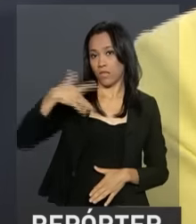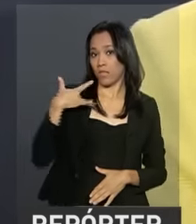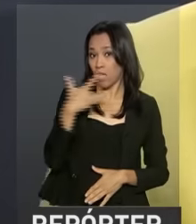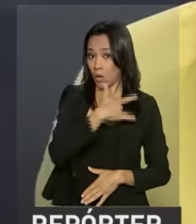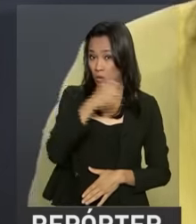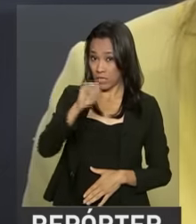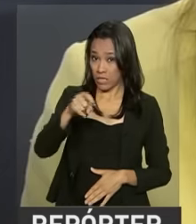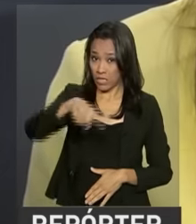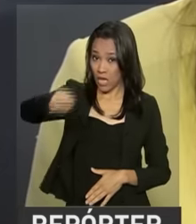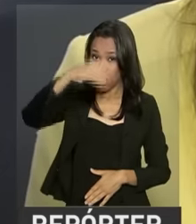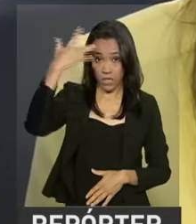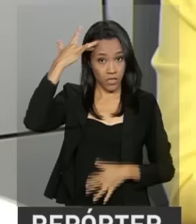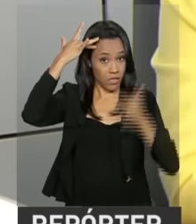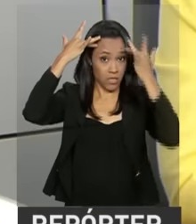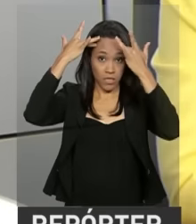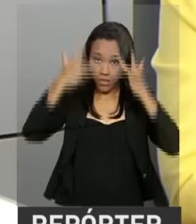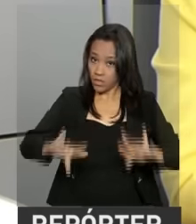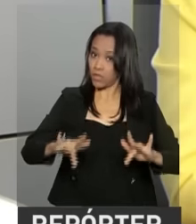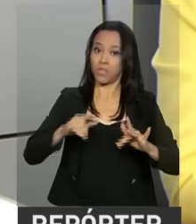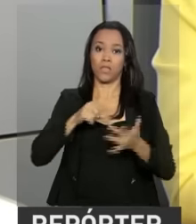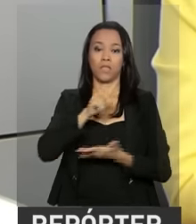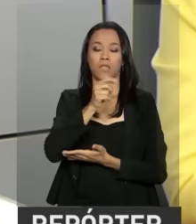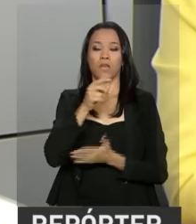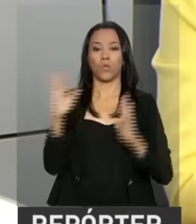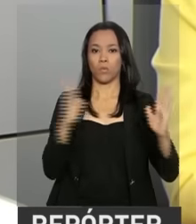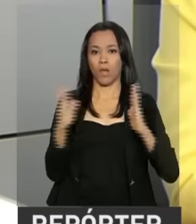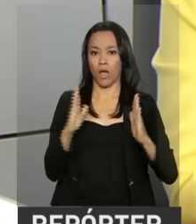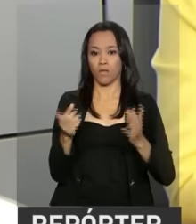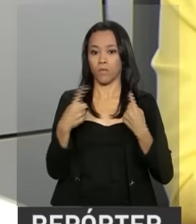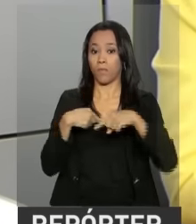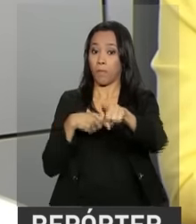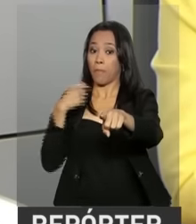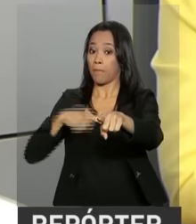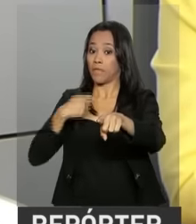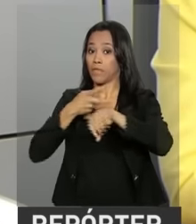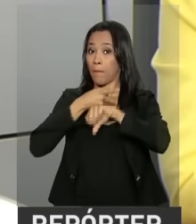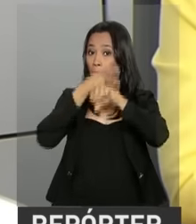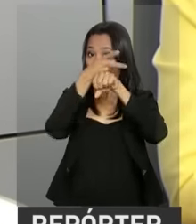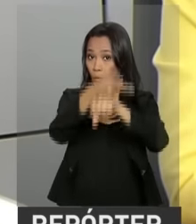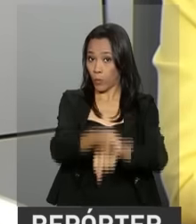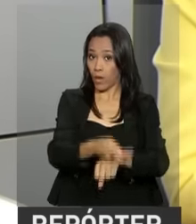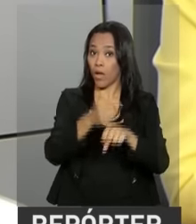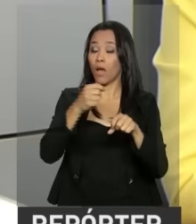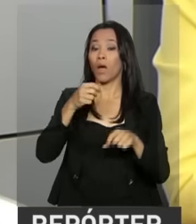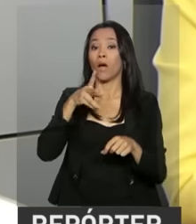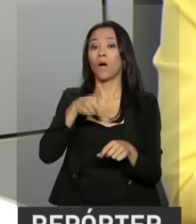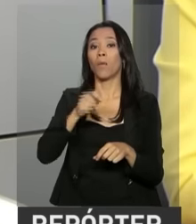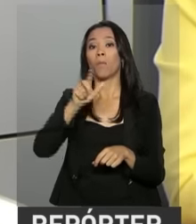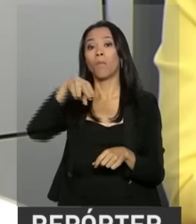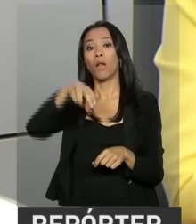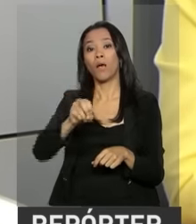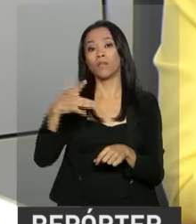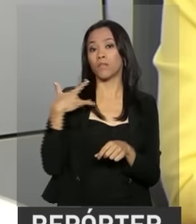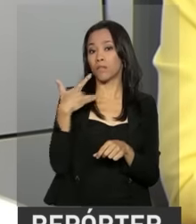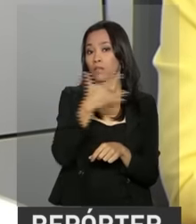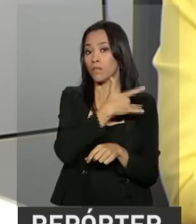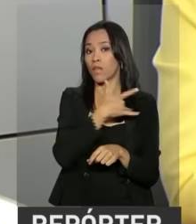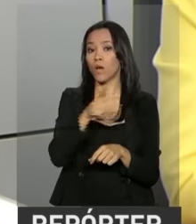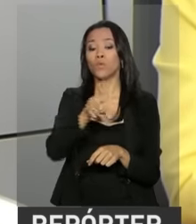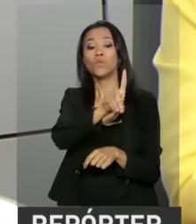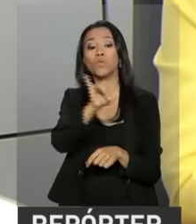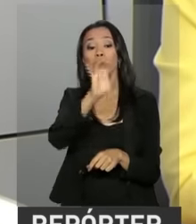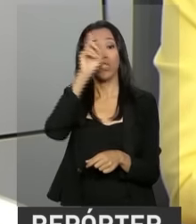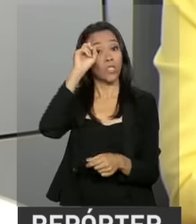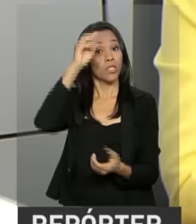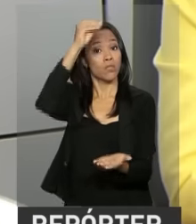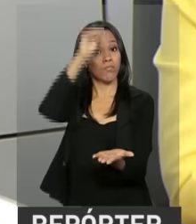cumpram os prazos estabelecidos o consumidor deve procurar a sua operadora tá o agendamento